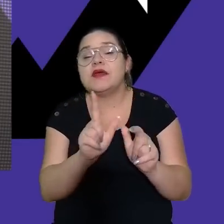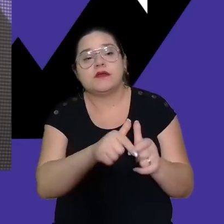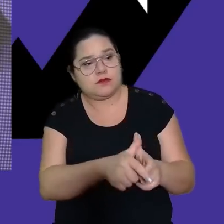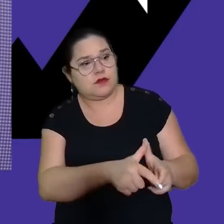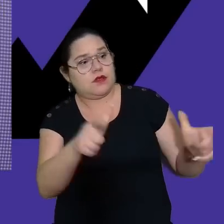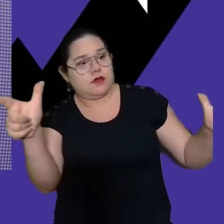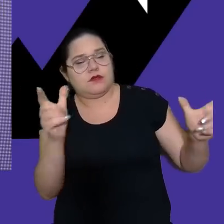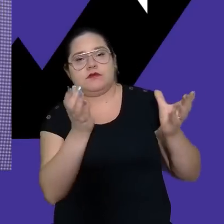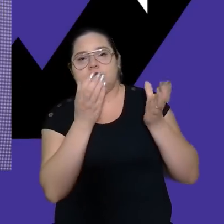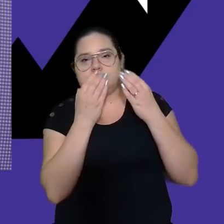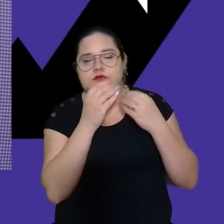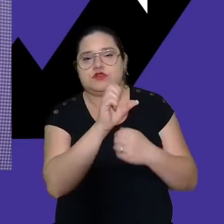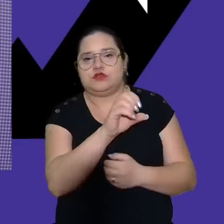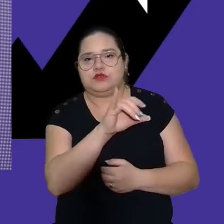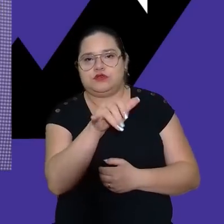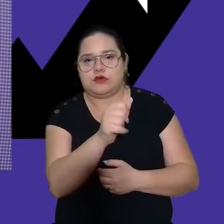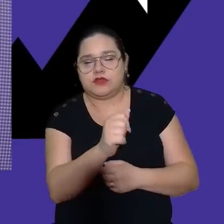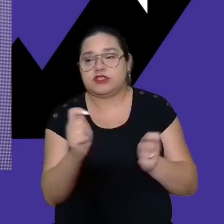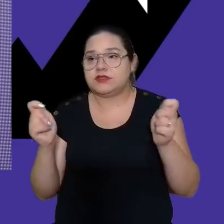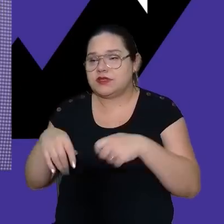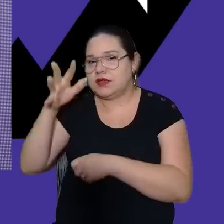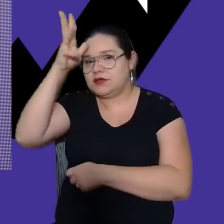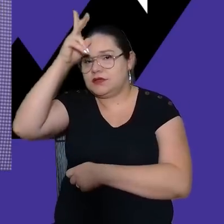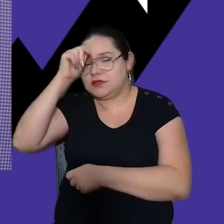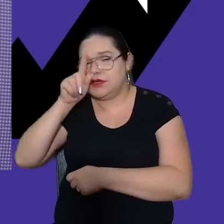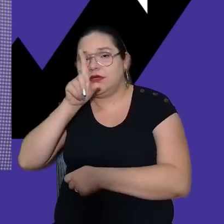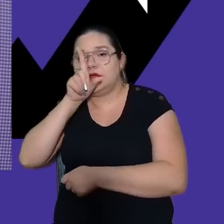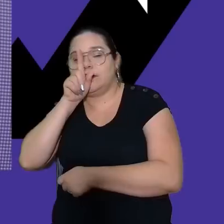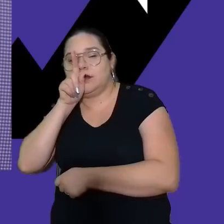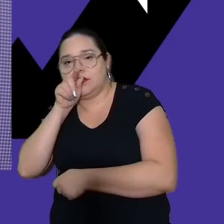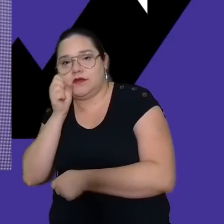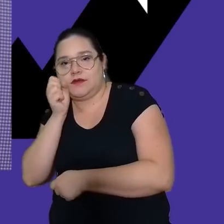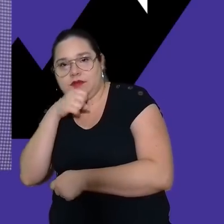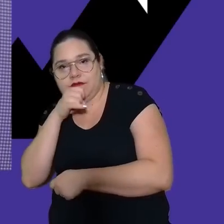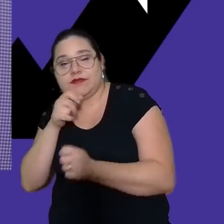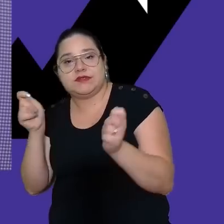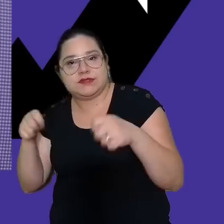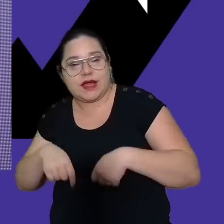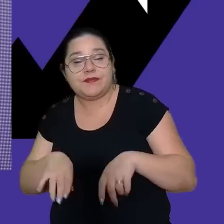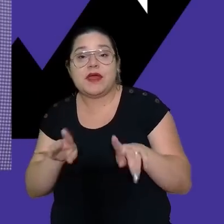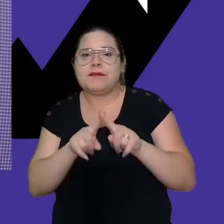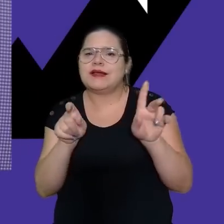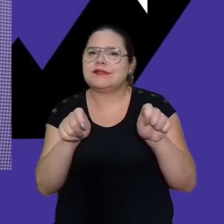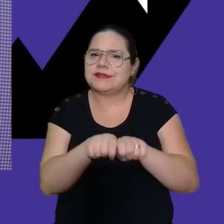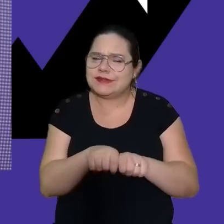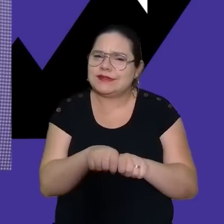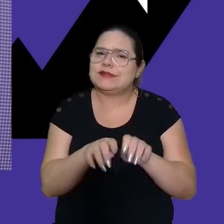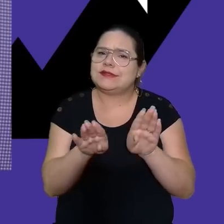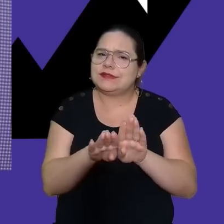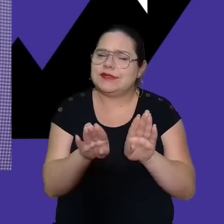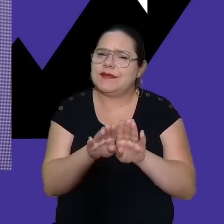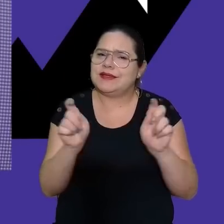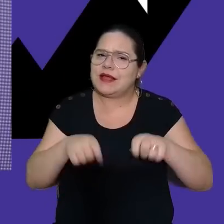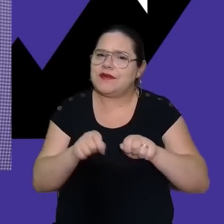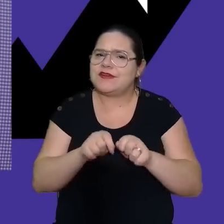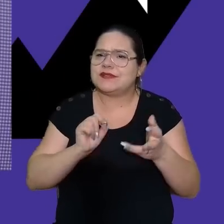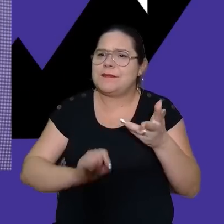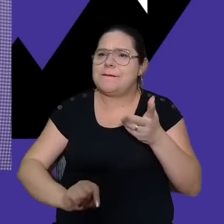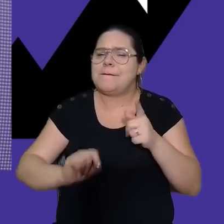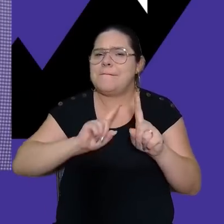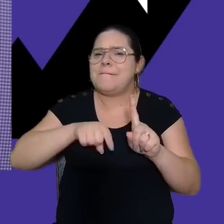consegue fazer suínos e aves com muita competência e pode fazer muitas outras proteínas, né? Então, eu acho que a gente precisa pensar